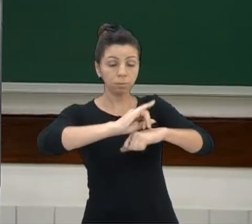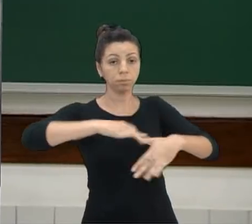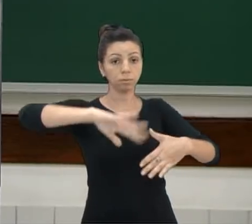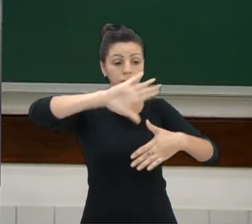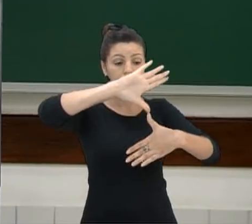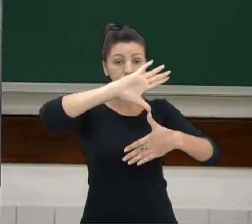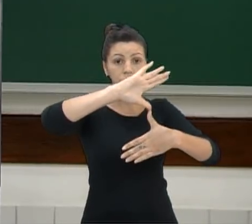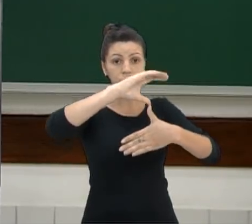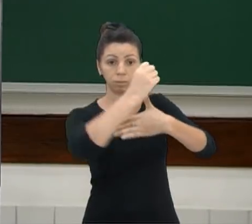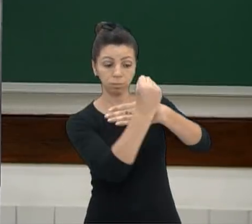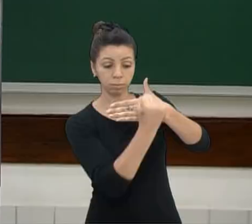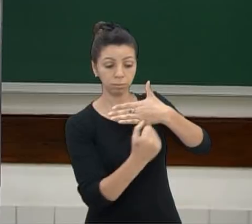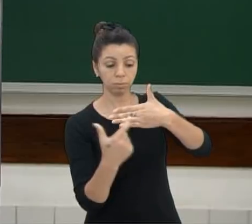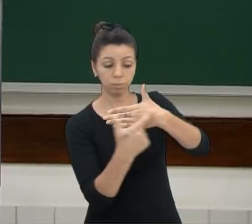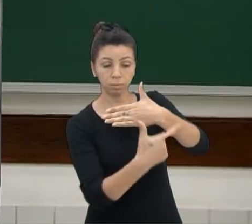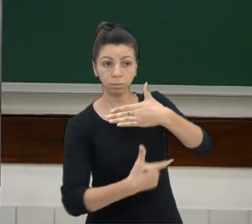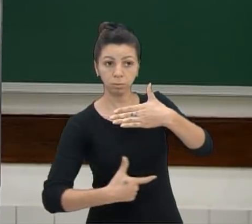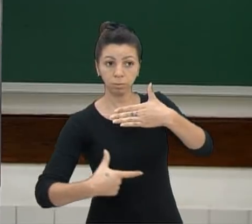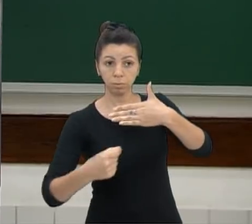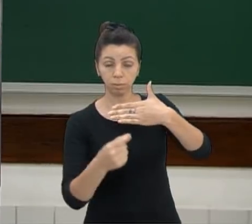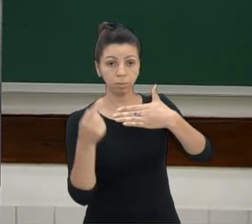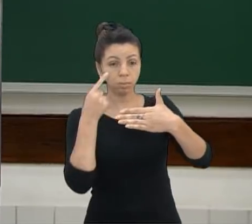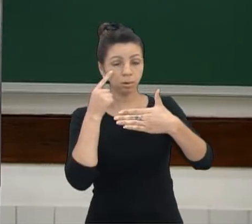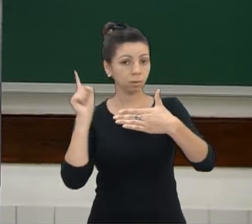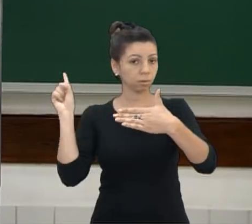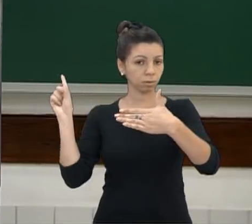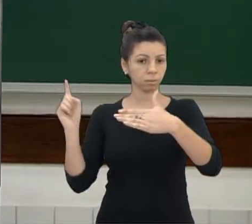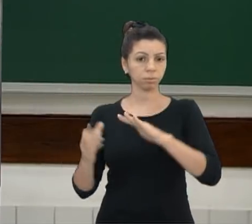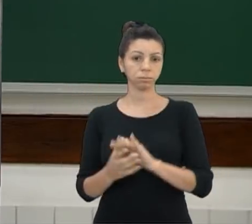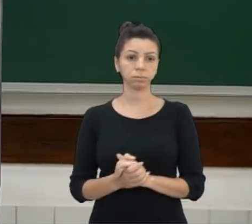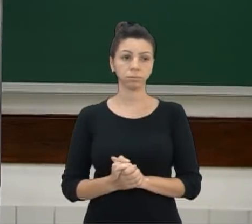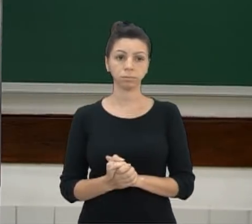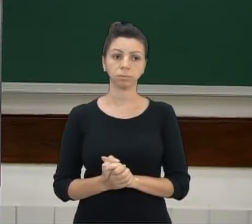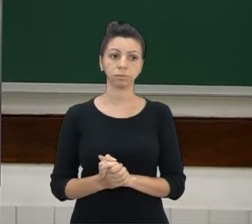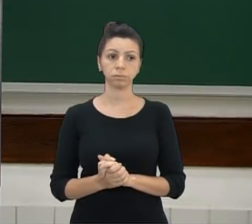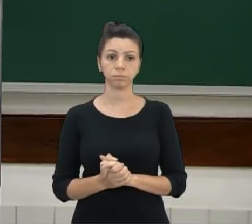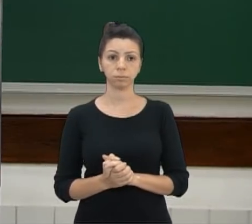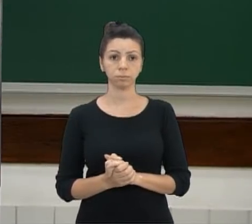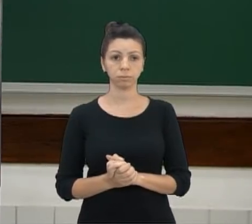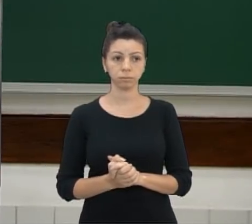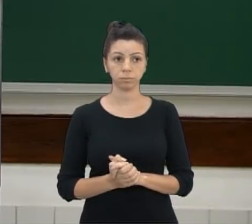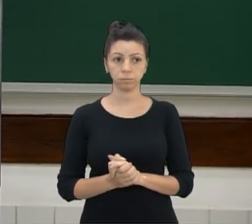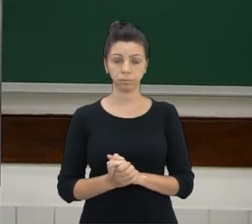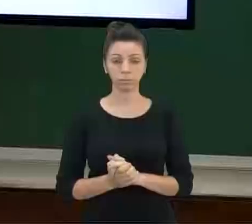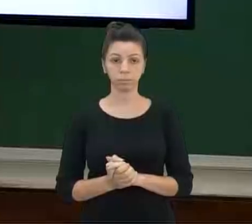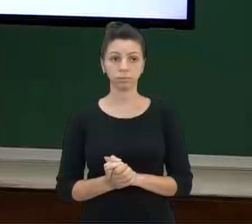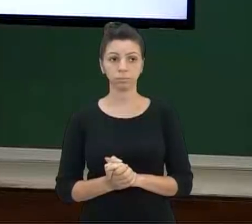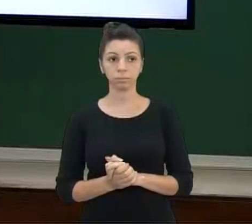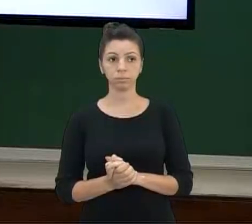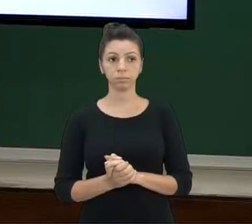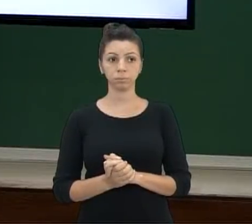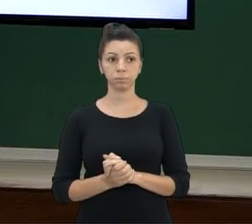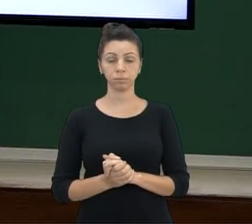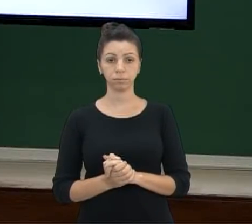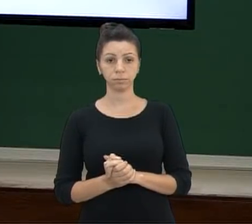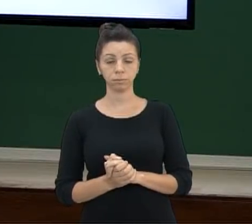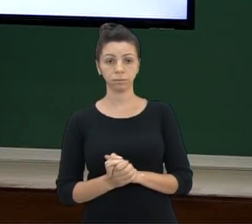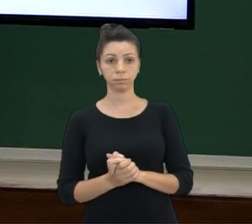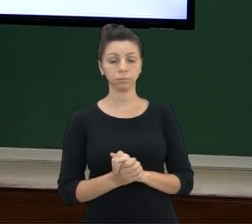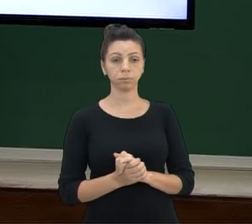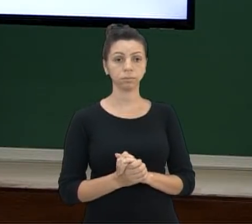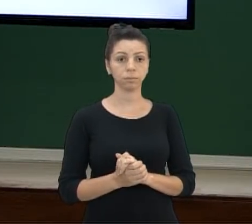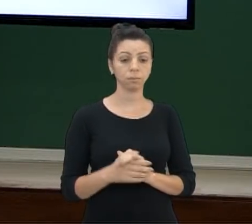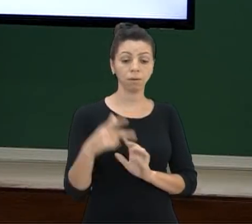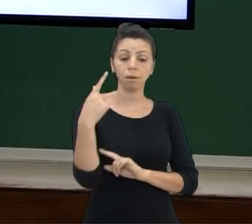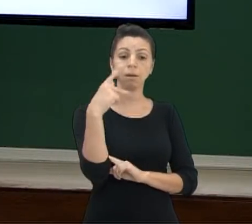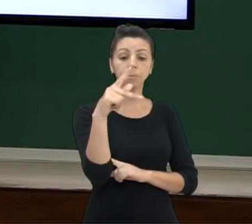americano, na porção sul, conforme você pode ver nessa imagem aqui, ó. Se você olhar com bastante atenção, ó, o Paraguai ele